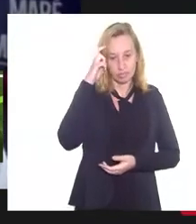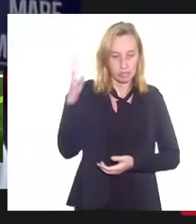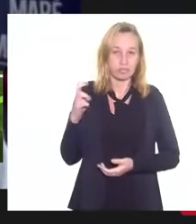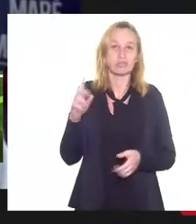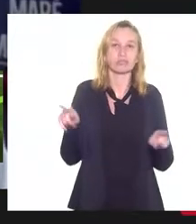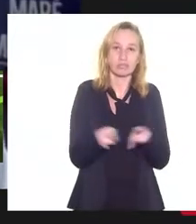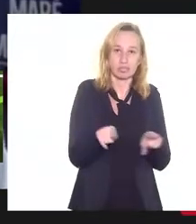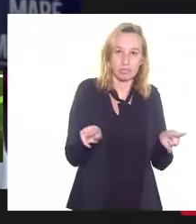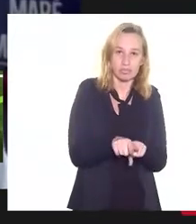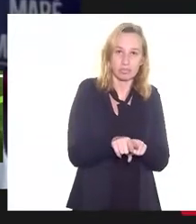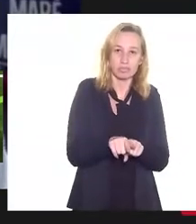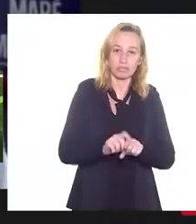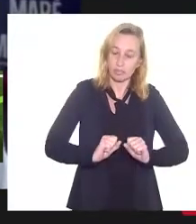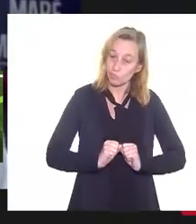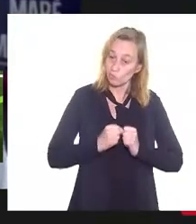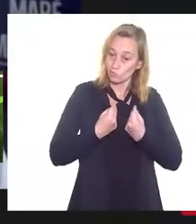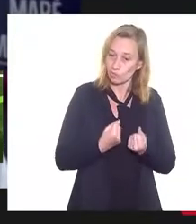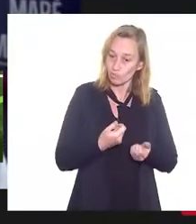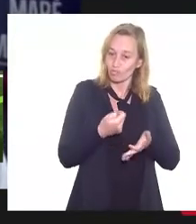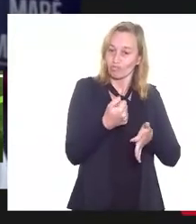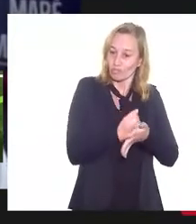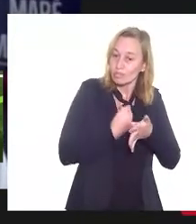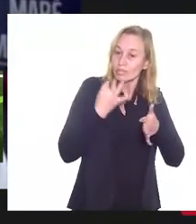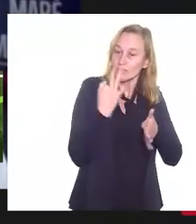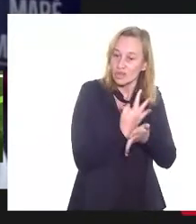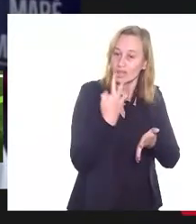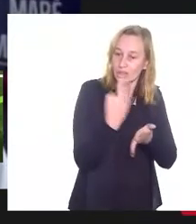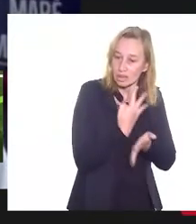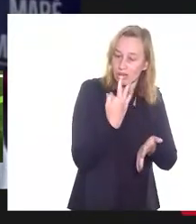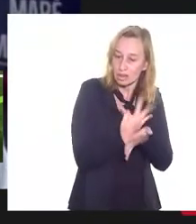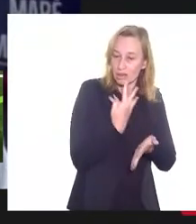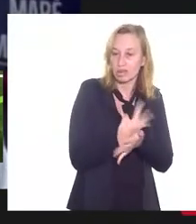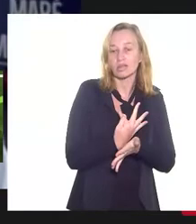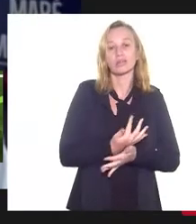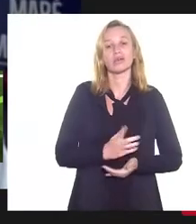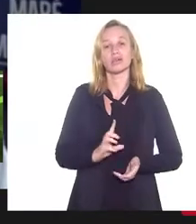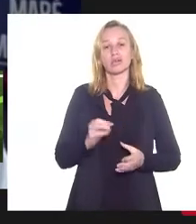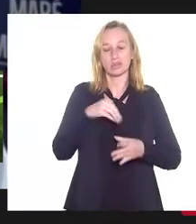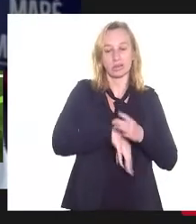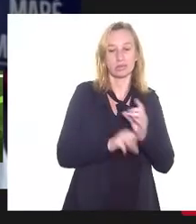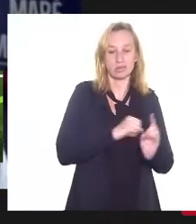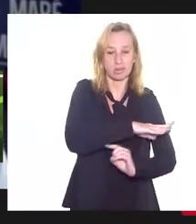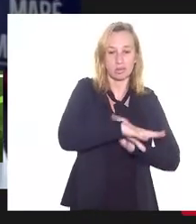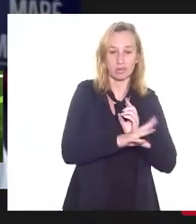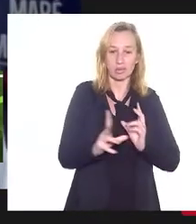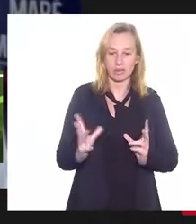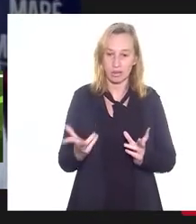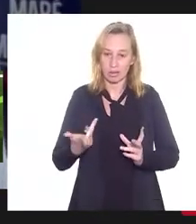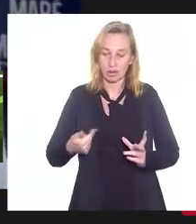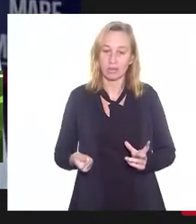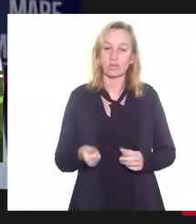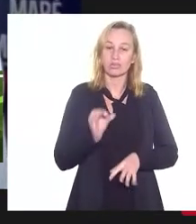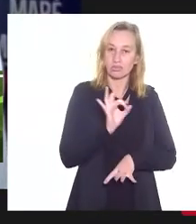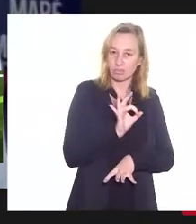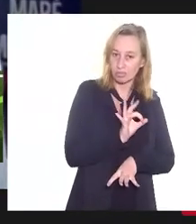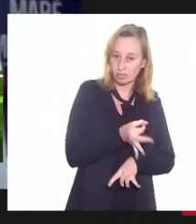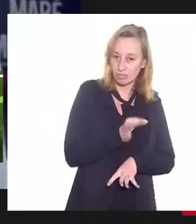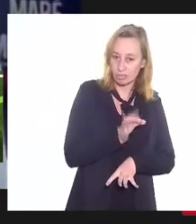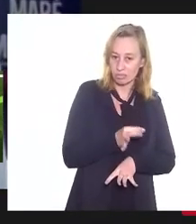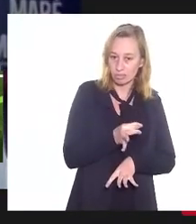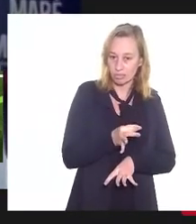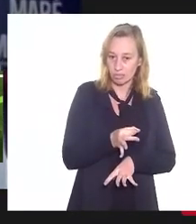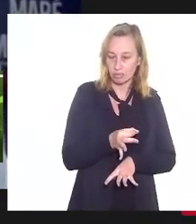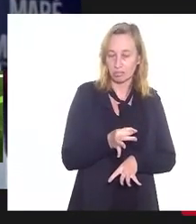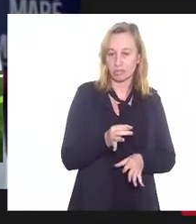também resiste e insiste a se colocar nessa sociedade que se qualifica, infelizmente, pelo